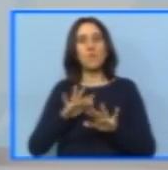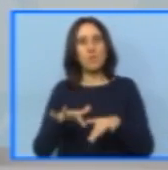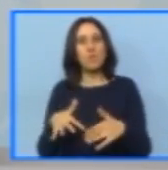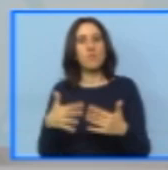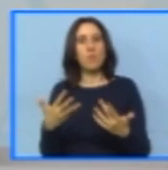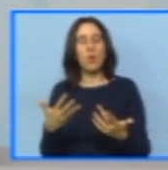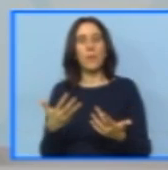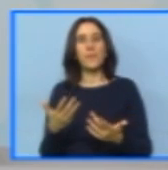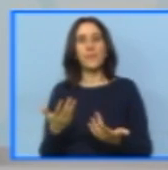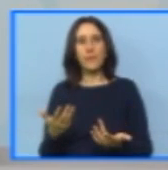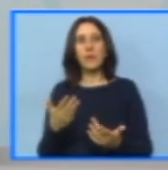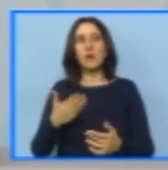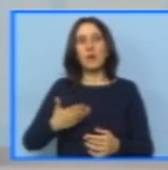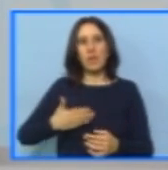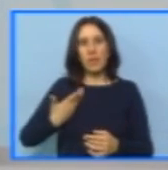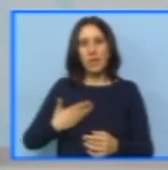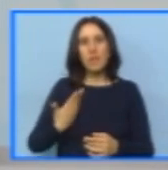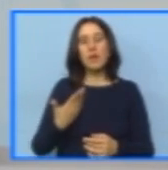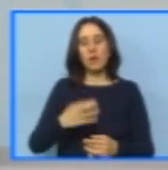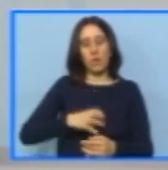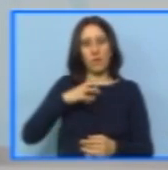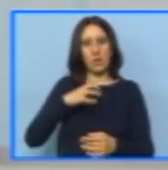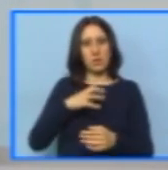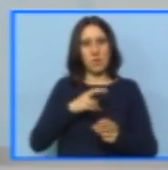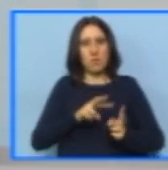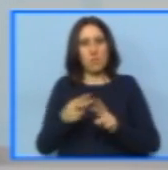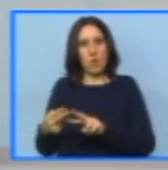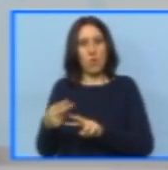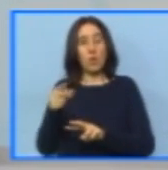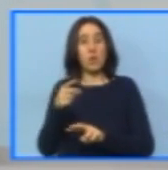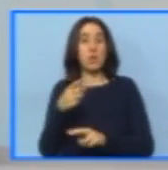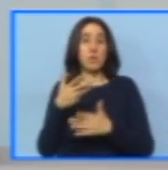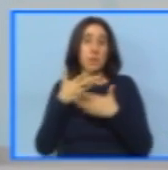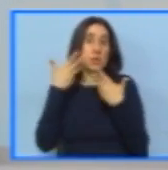da passagem do medo à confiança e à alegria.